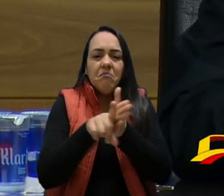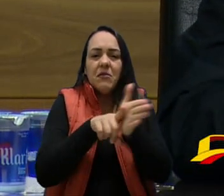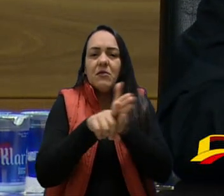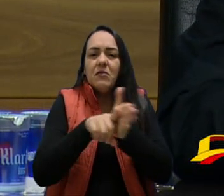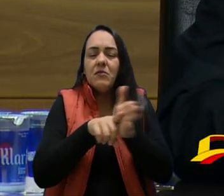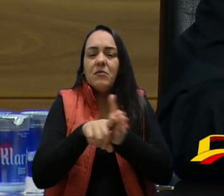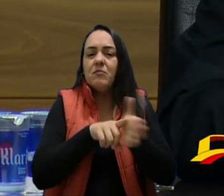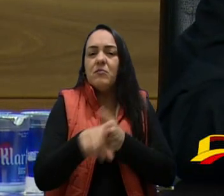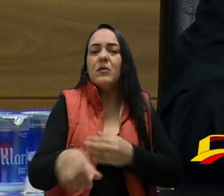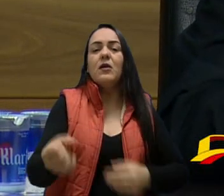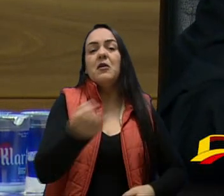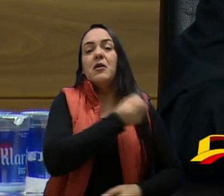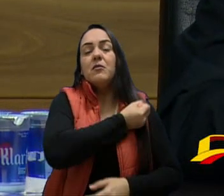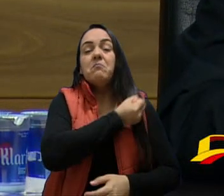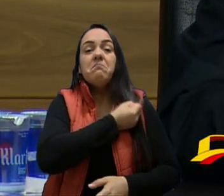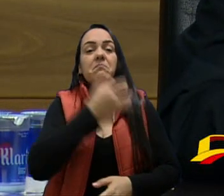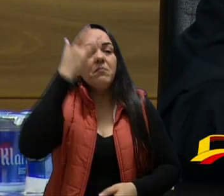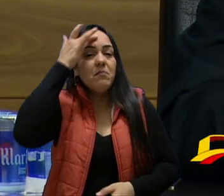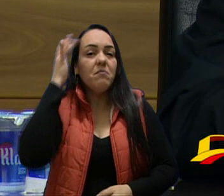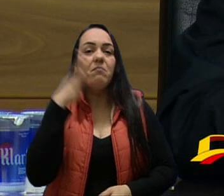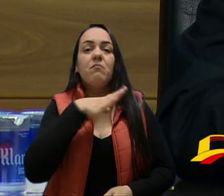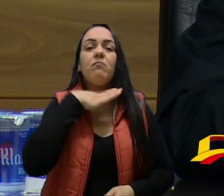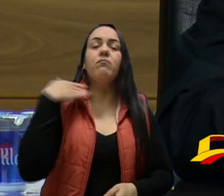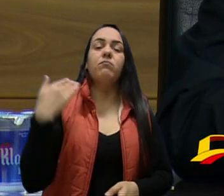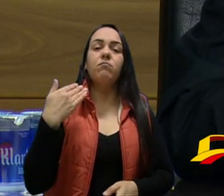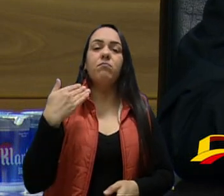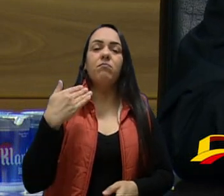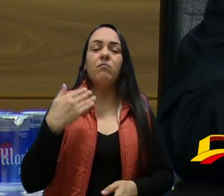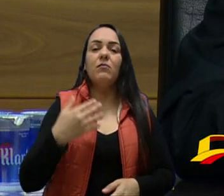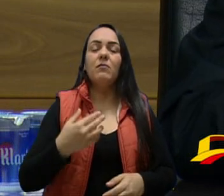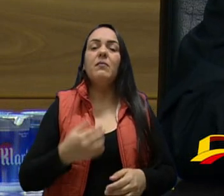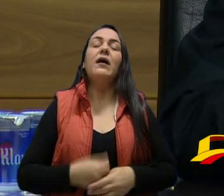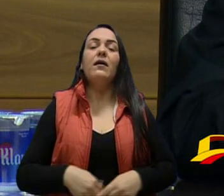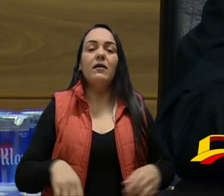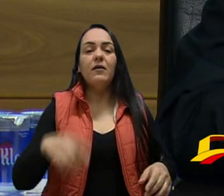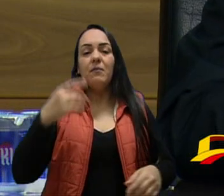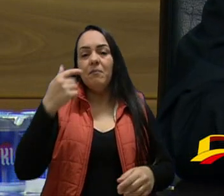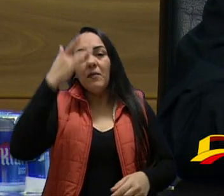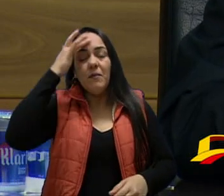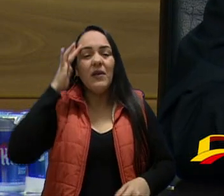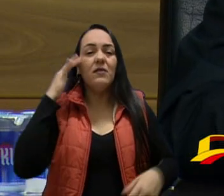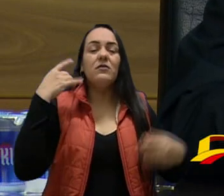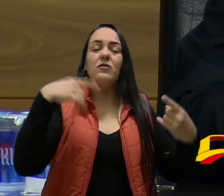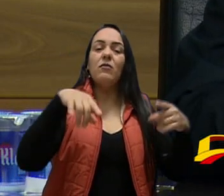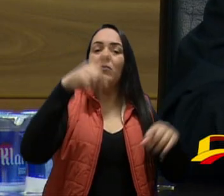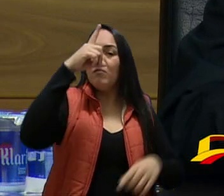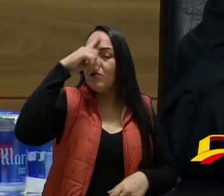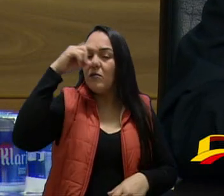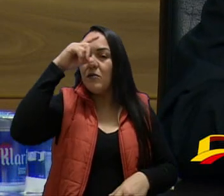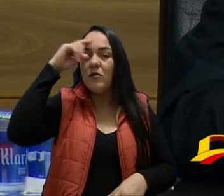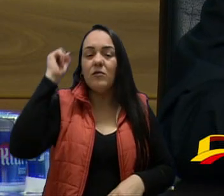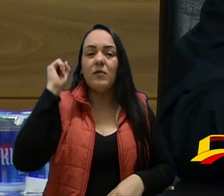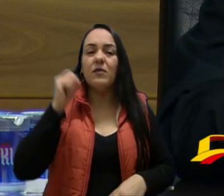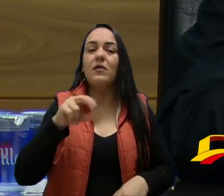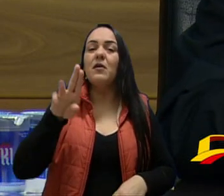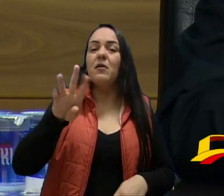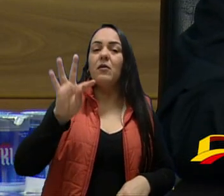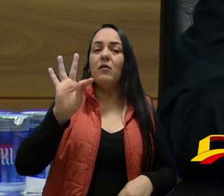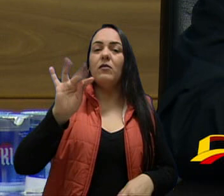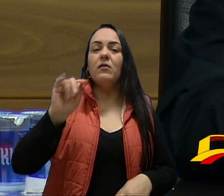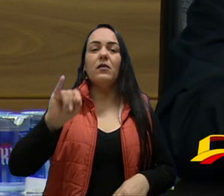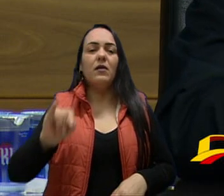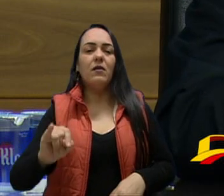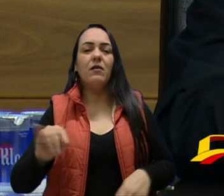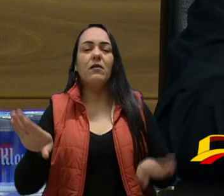número de óbitos tá é o número de internações quantidade de leitos uti todos